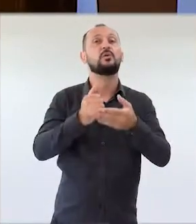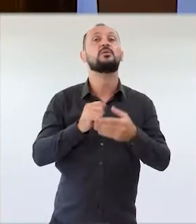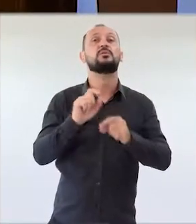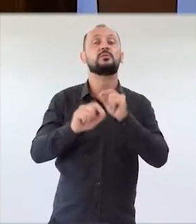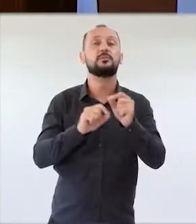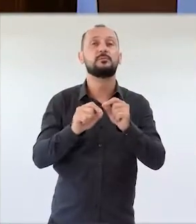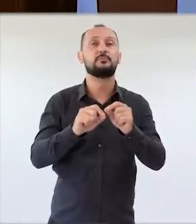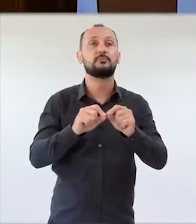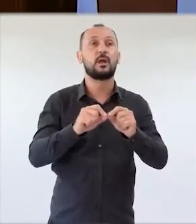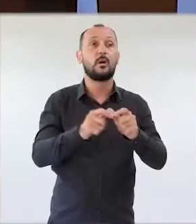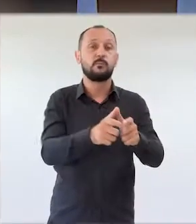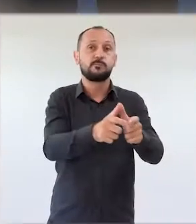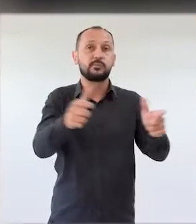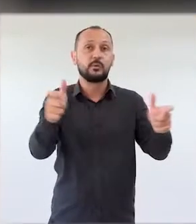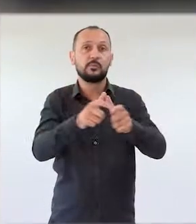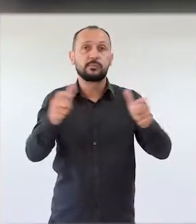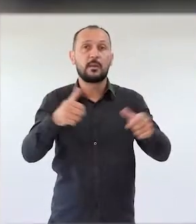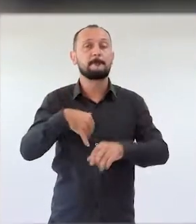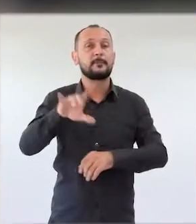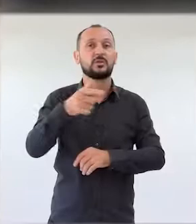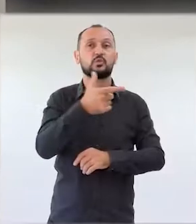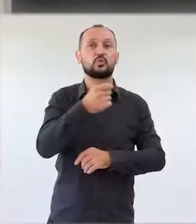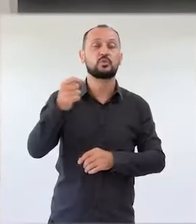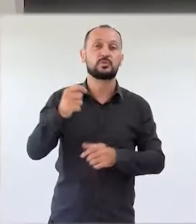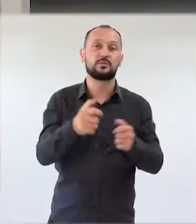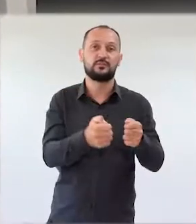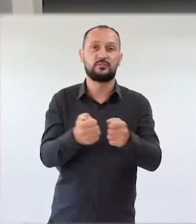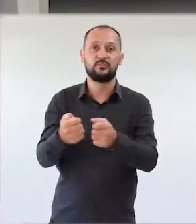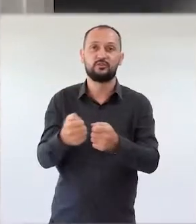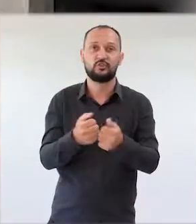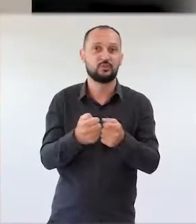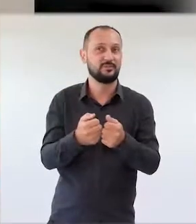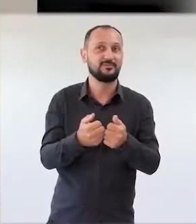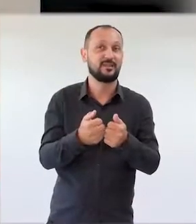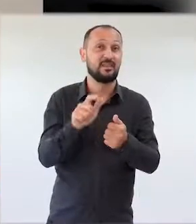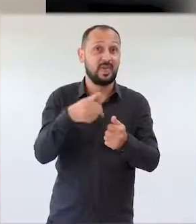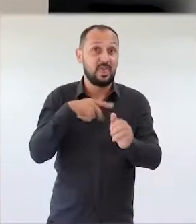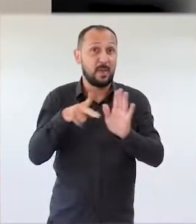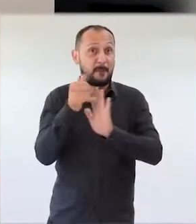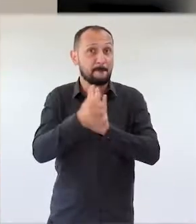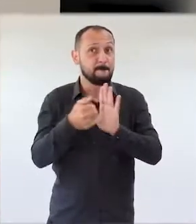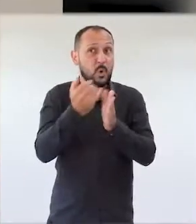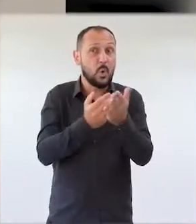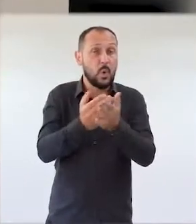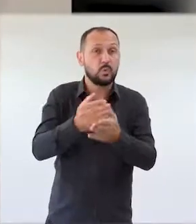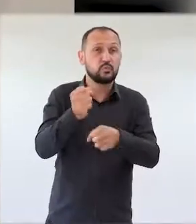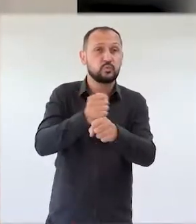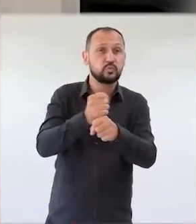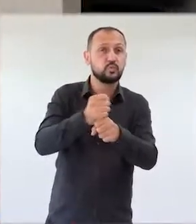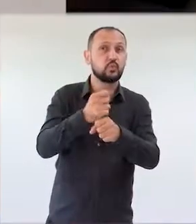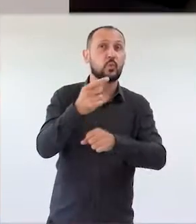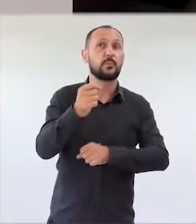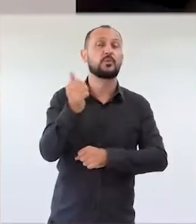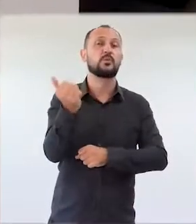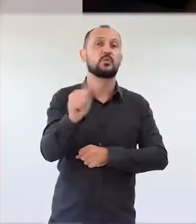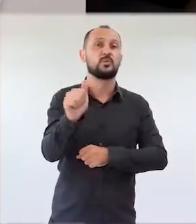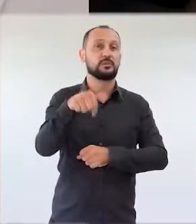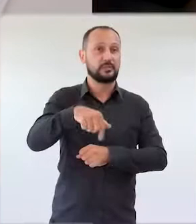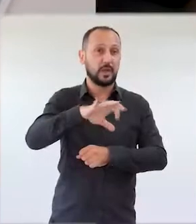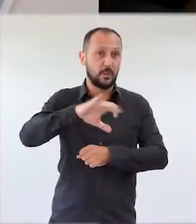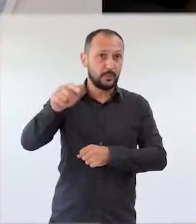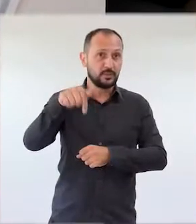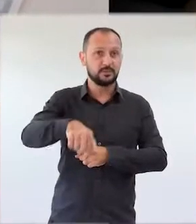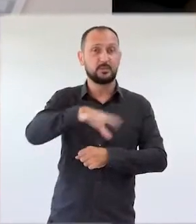acabou me rendendo uma coleção gigantesca, com mais de 200 videogames. Então, esse projeto que começou em 2011 em